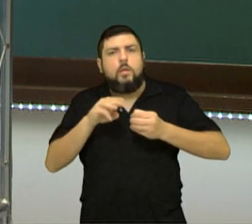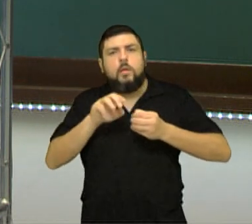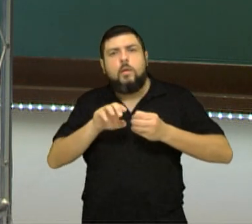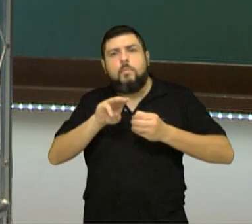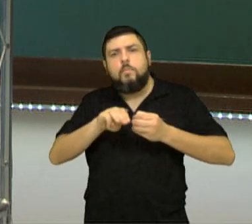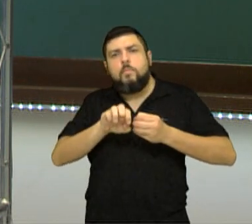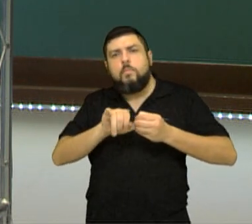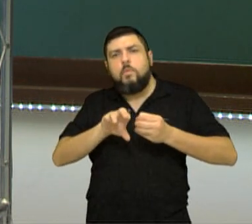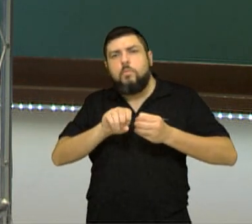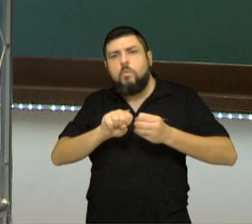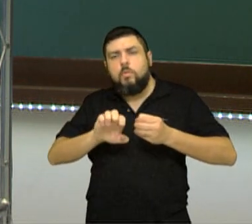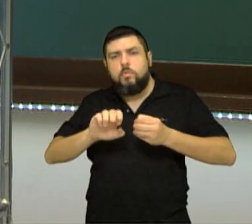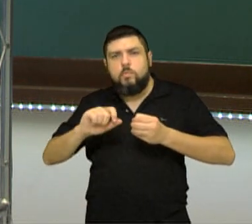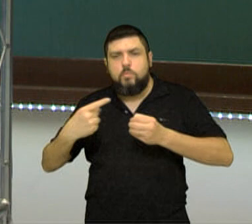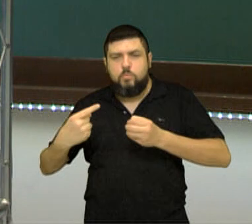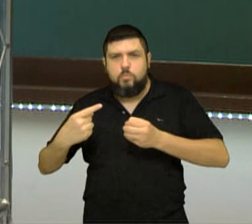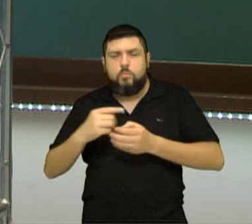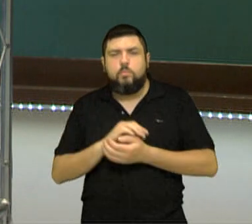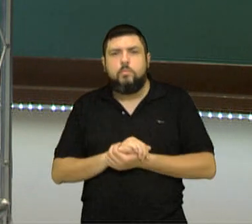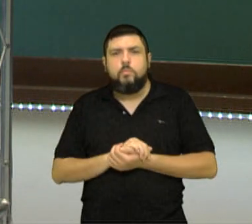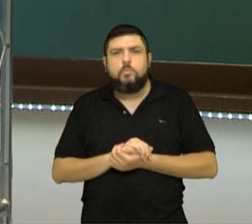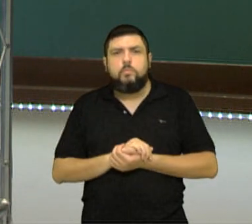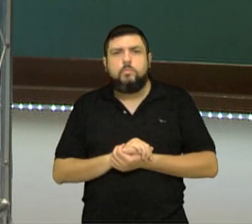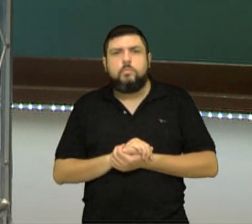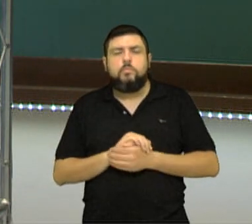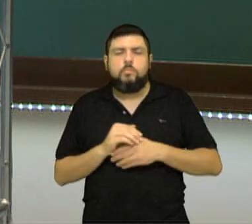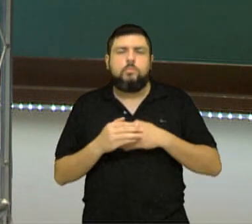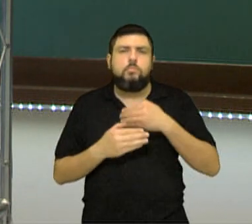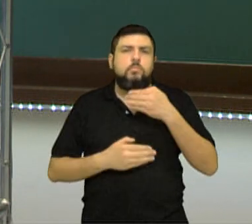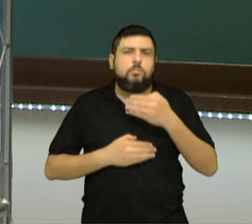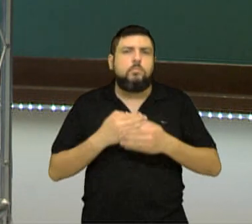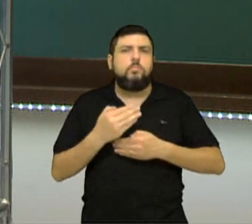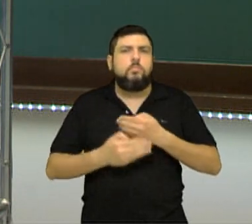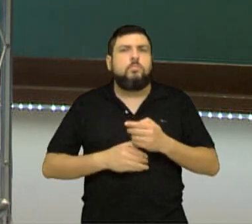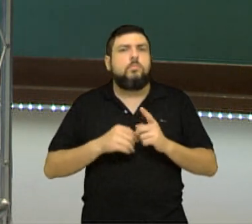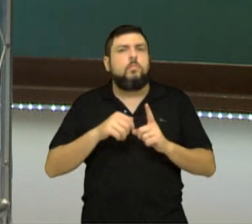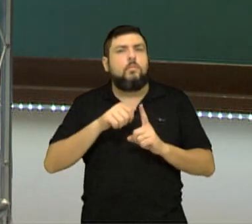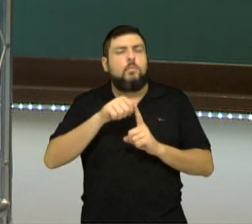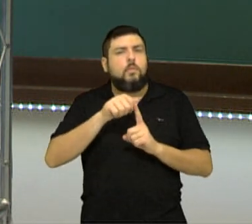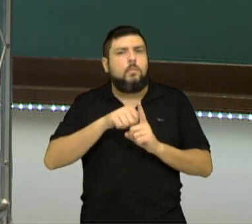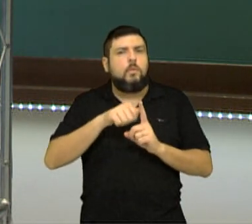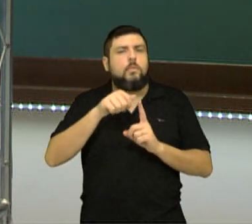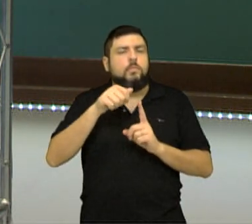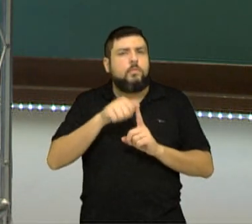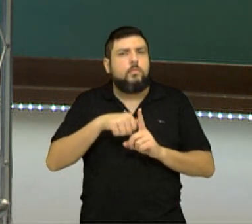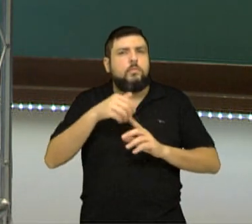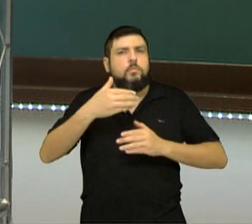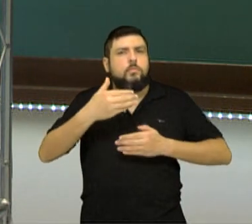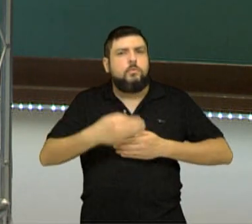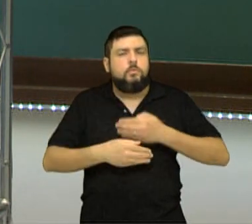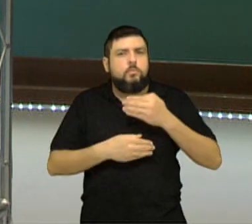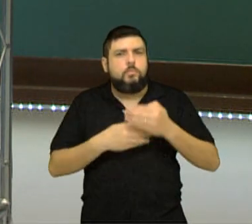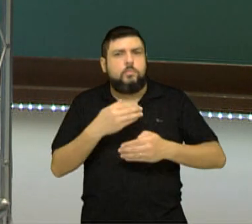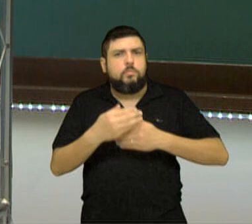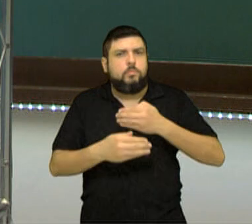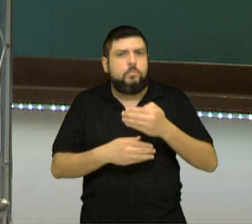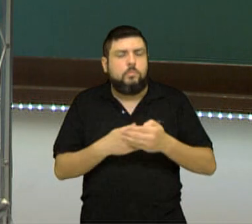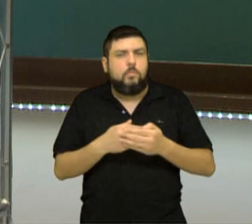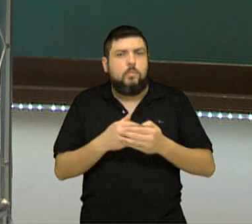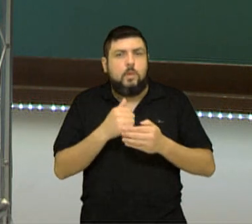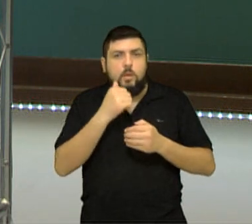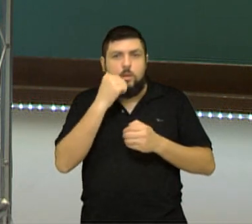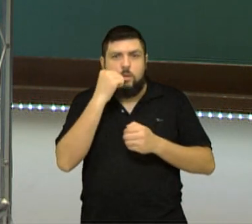vai passando o tempo, né, depois da puberdade, mês a mês, essa menina ela vai amadurecendo